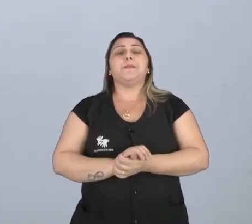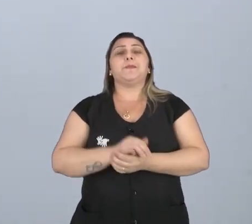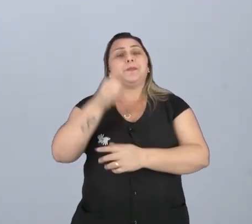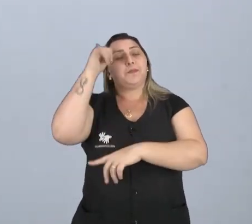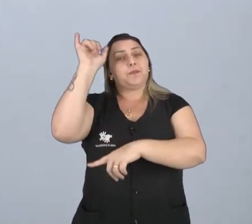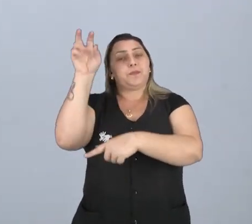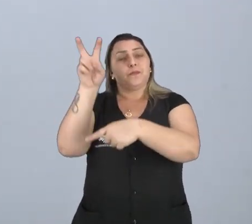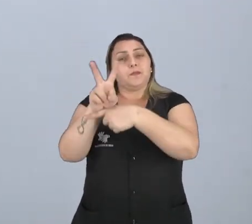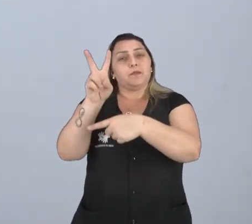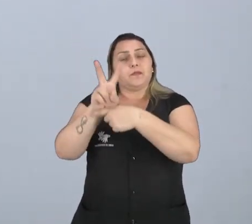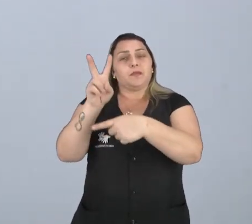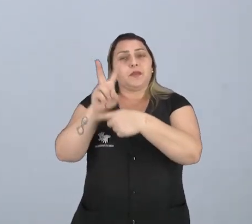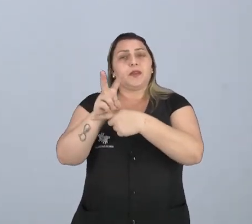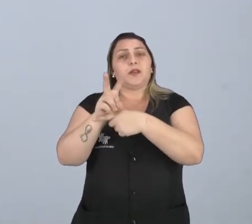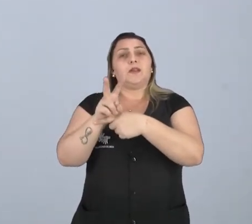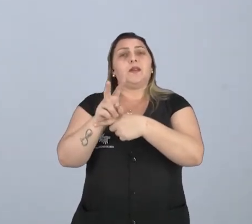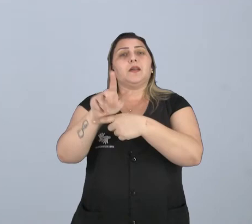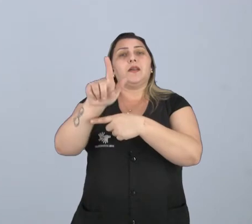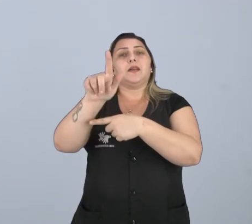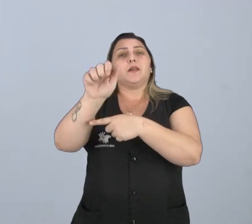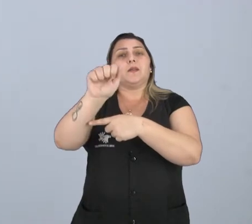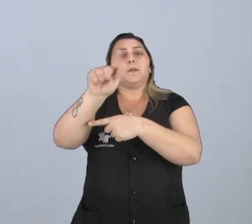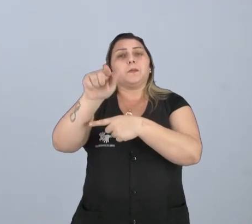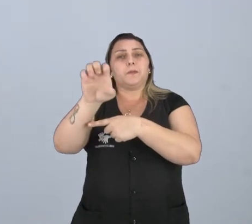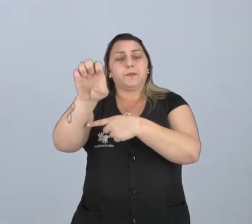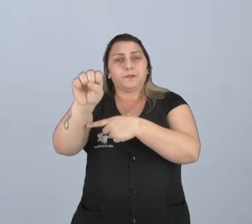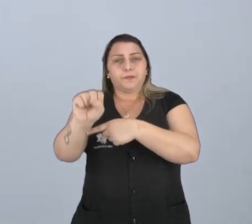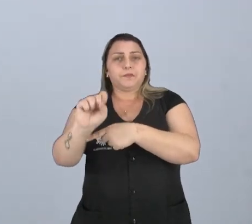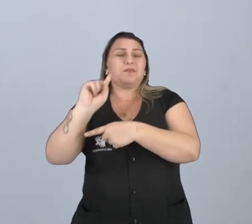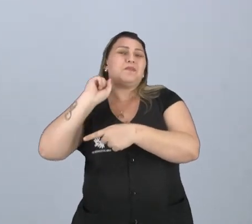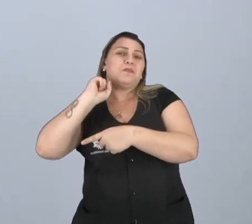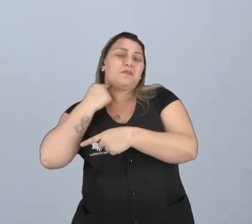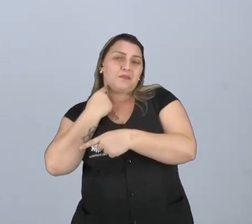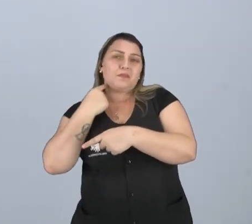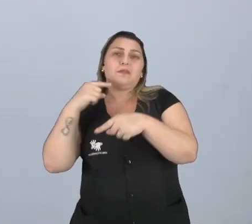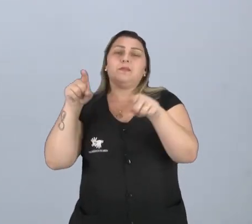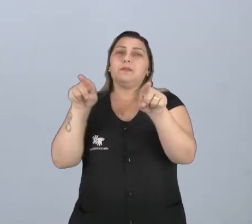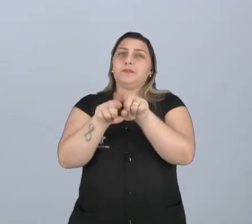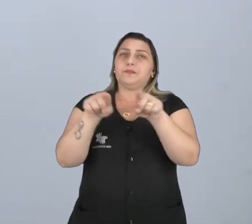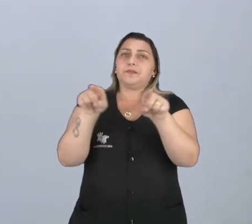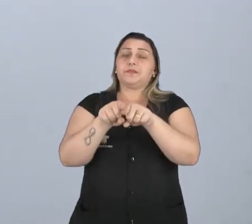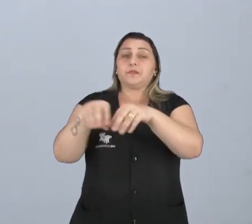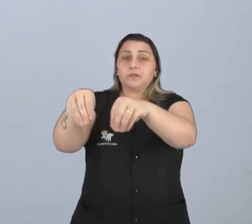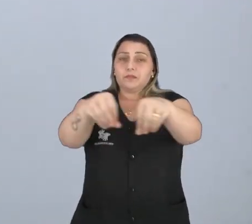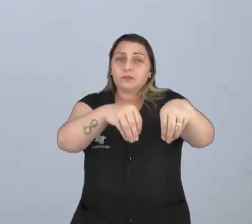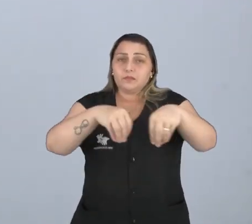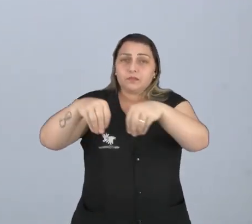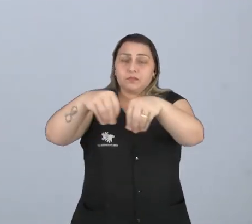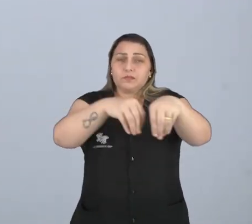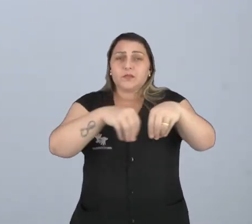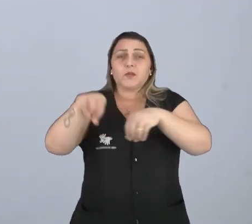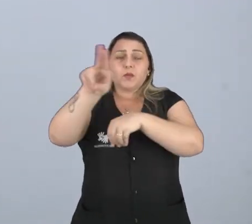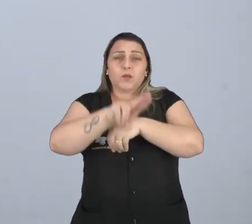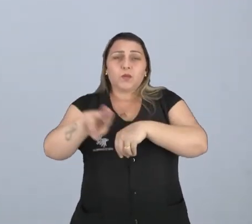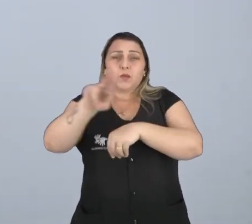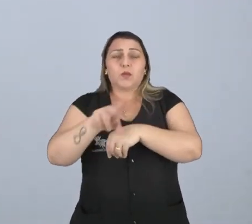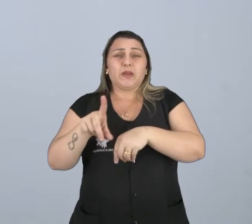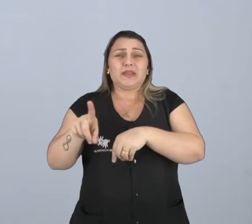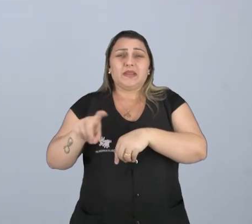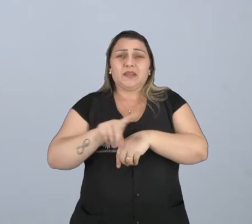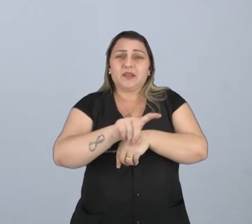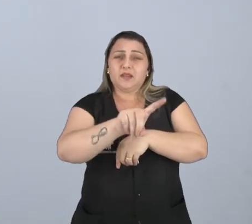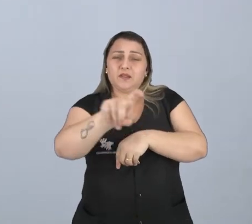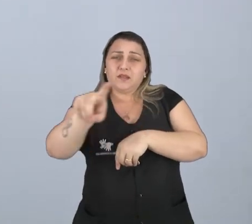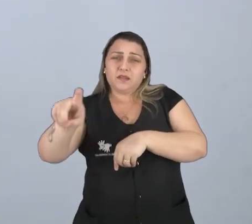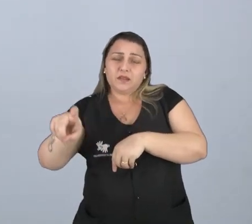envolve também o lançamento de gases poluentes, tá? E também a poluição do solo, quando você usa pesticidas, né?